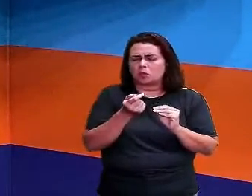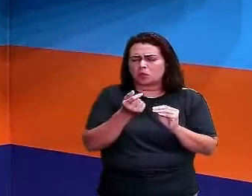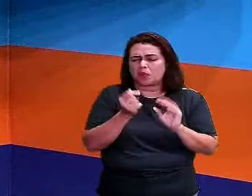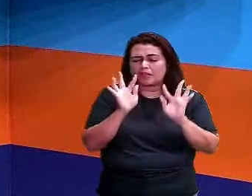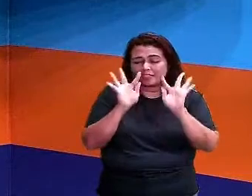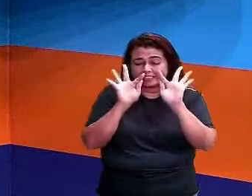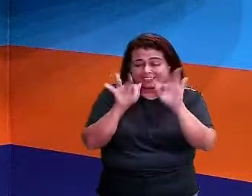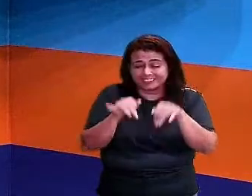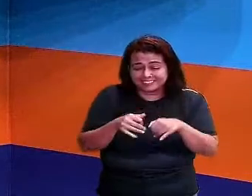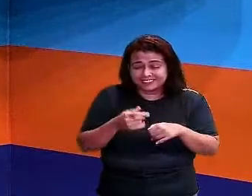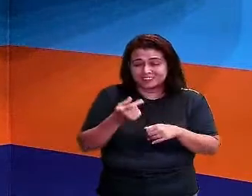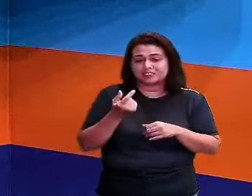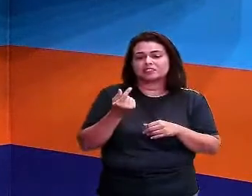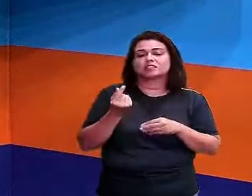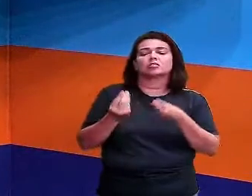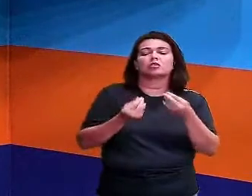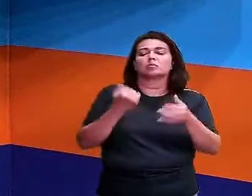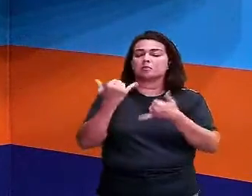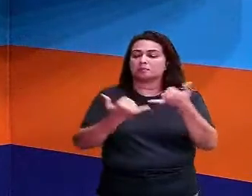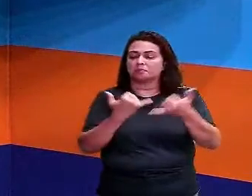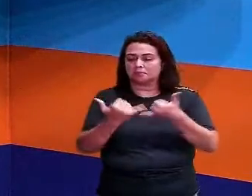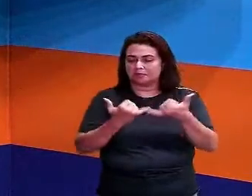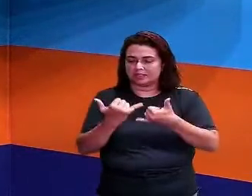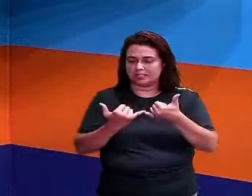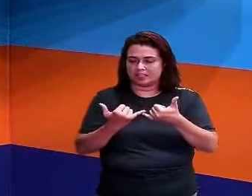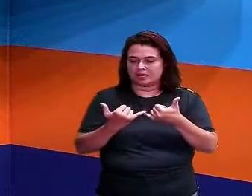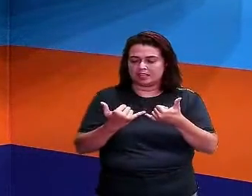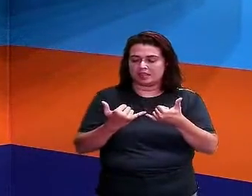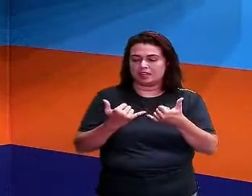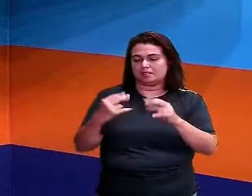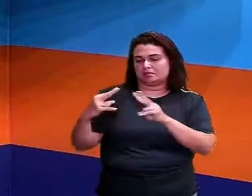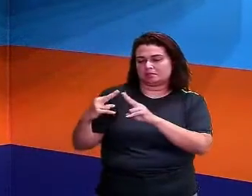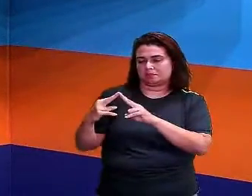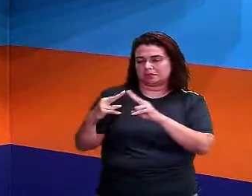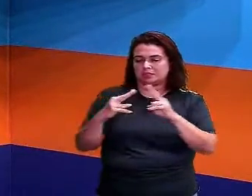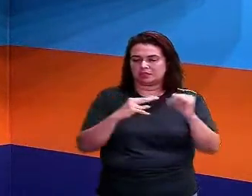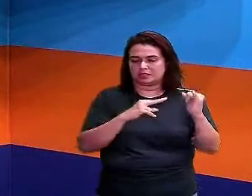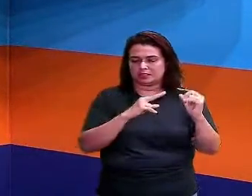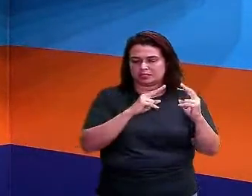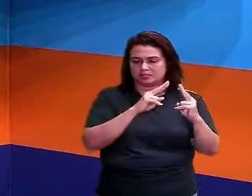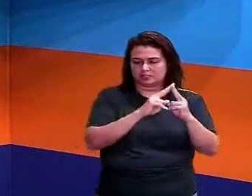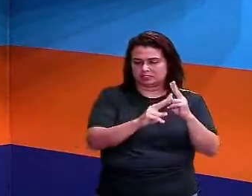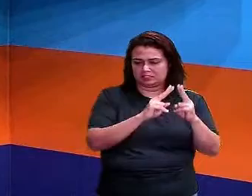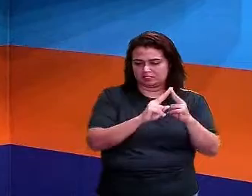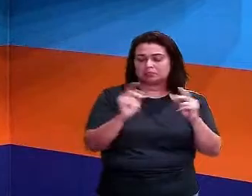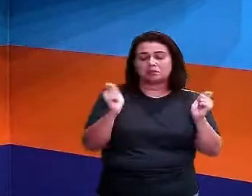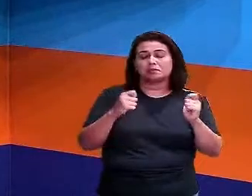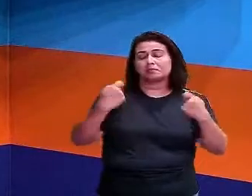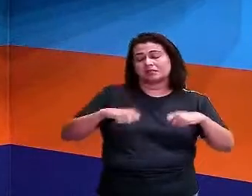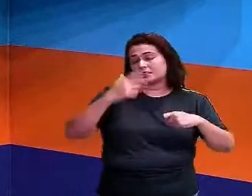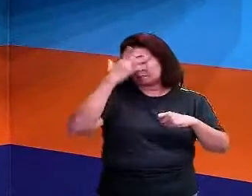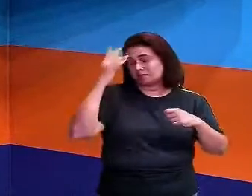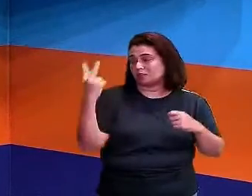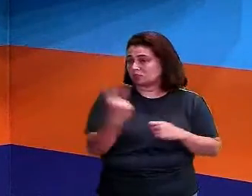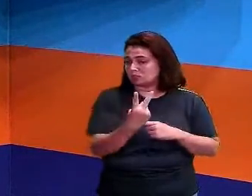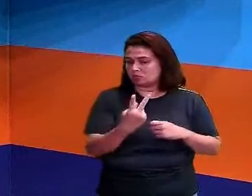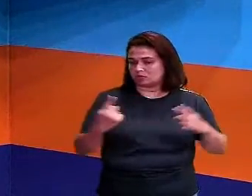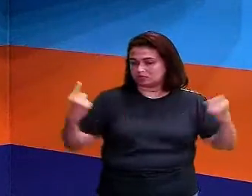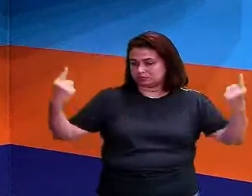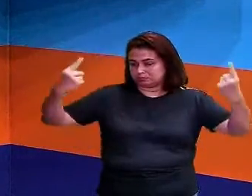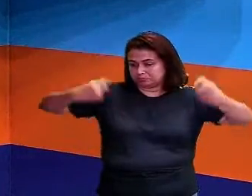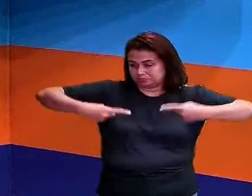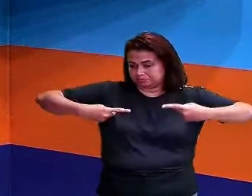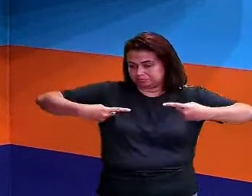nossa aula. Para brincar de par ou ímpar, precisa de 2 pessoas, tá certo? Pode fazer com a mamãe, com o papai, com